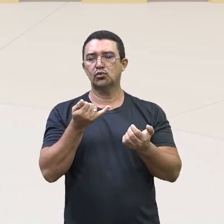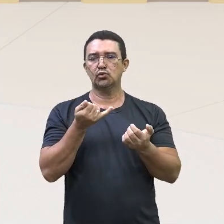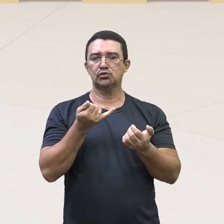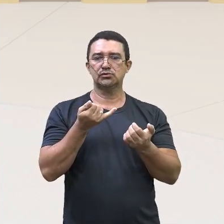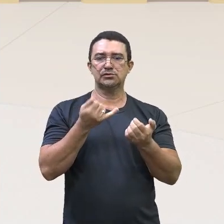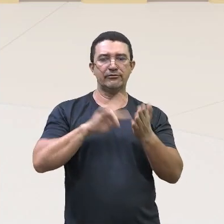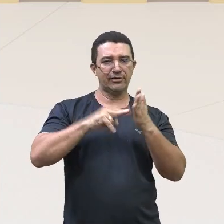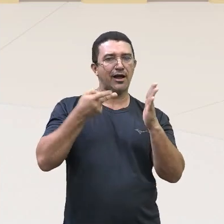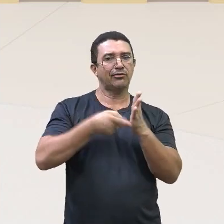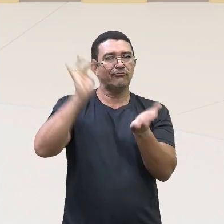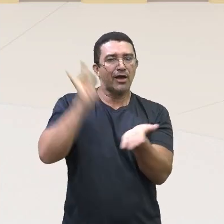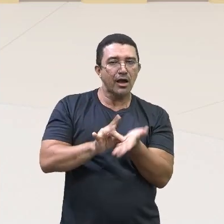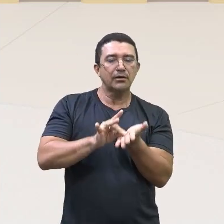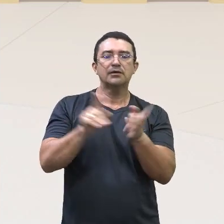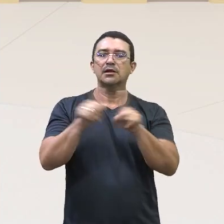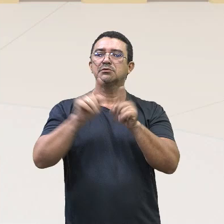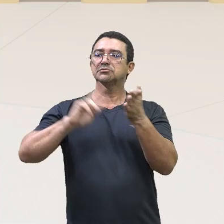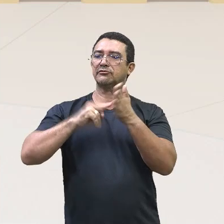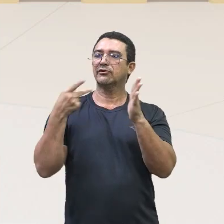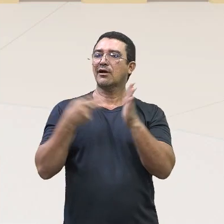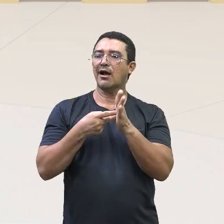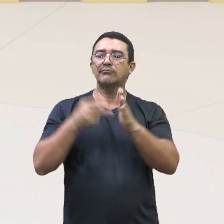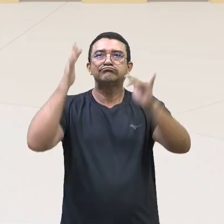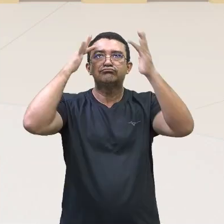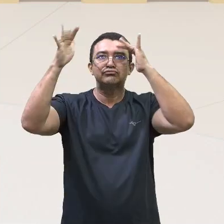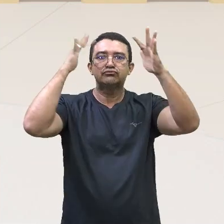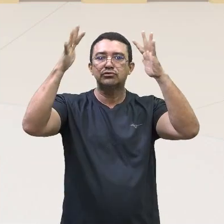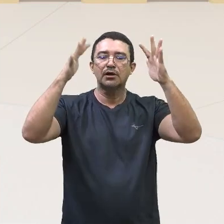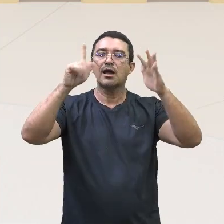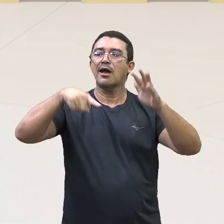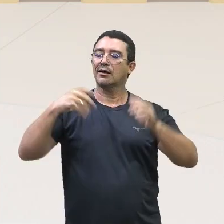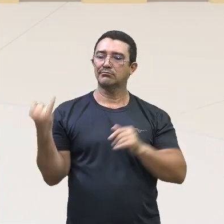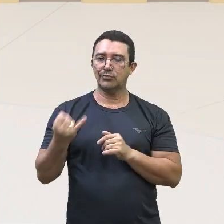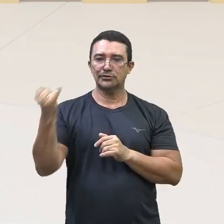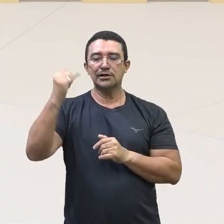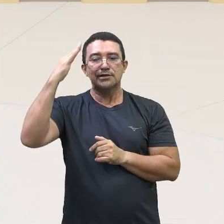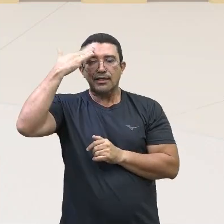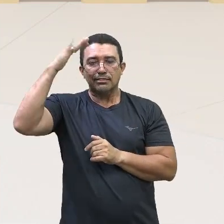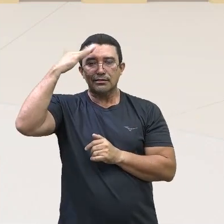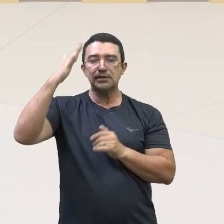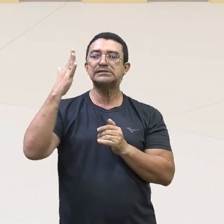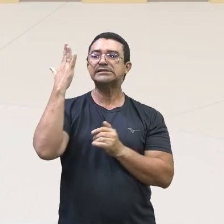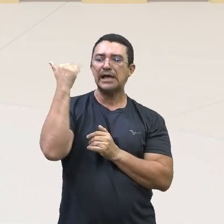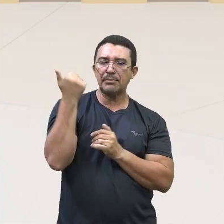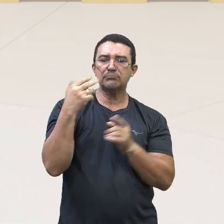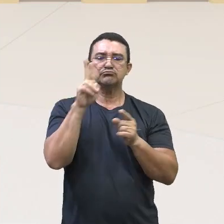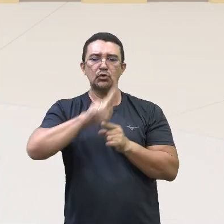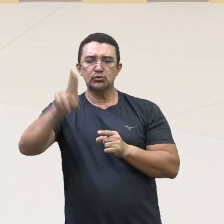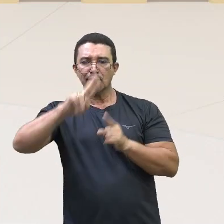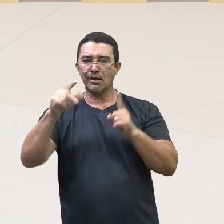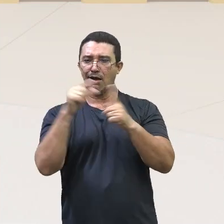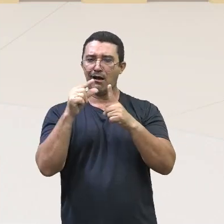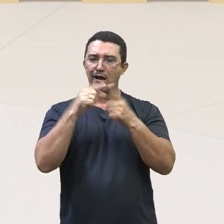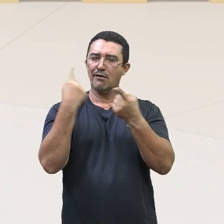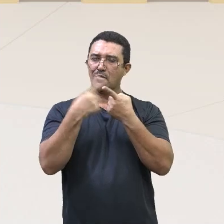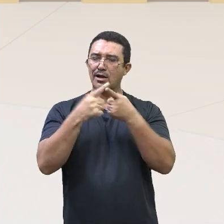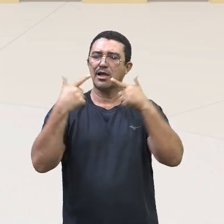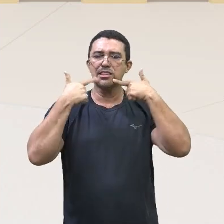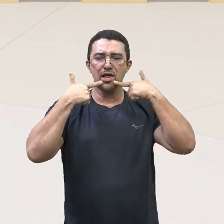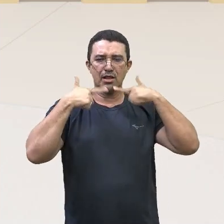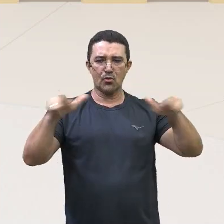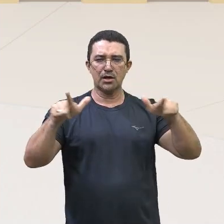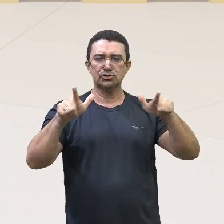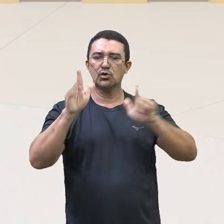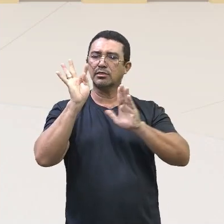sentido figurado. Por isso que é importante, inclusive, a gente interpretar, saber utilizar essas palavras, porque na linguagem, principalmente no